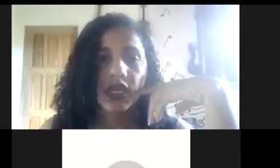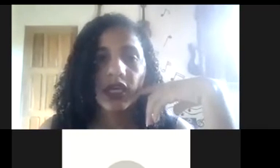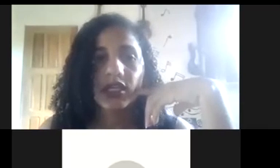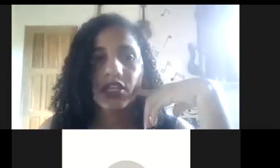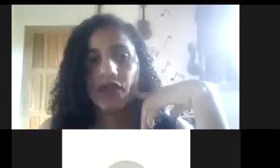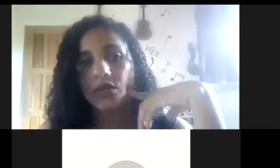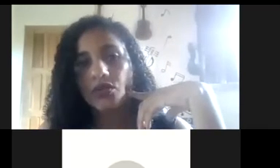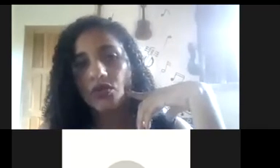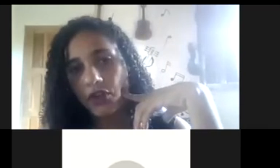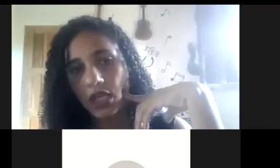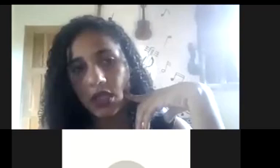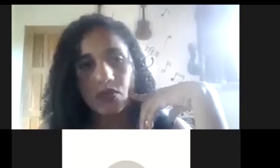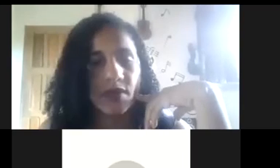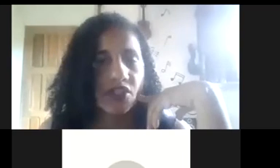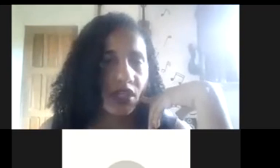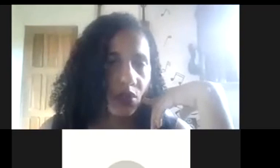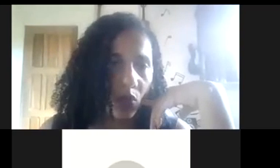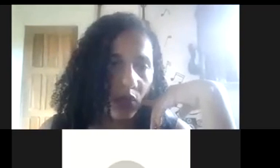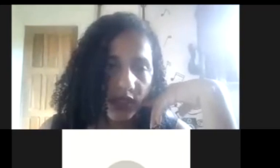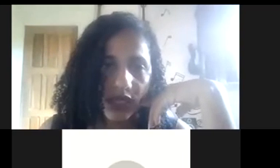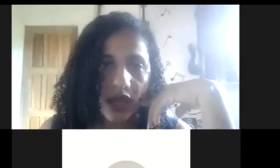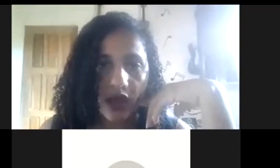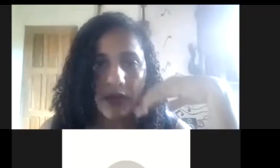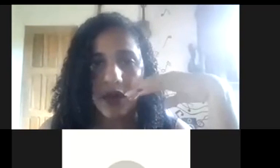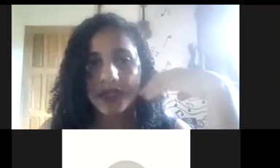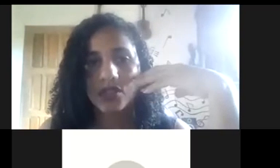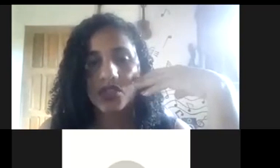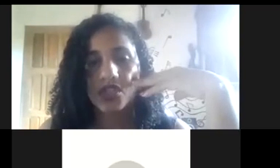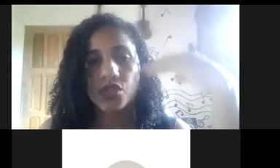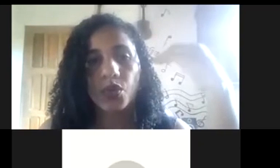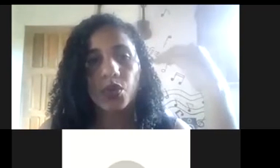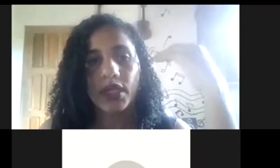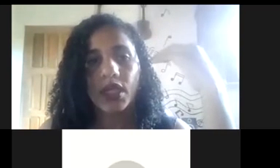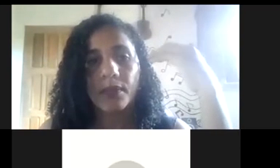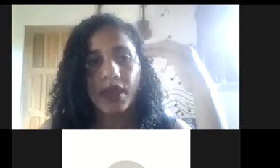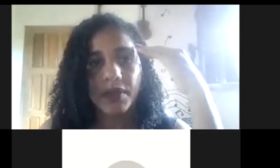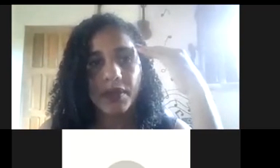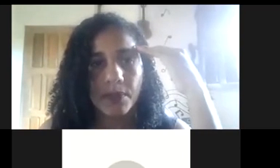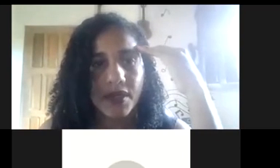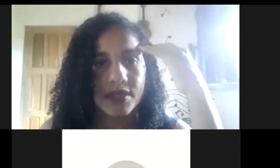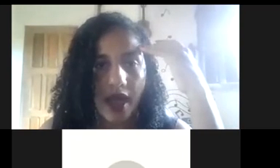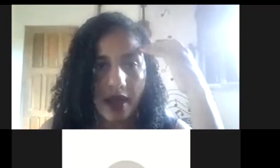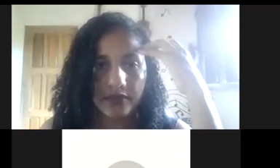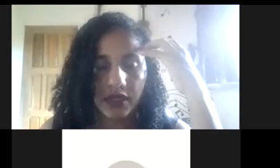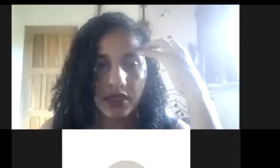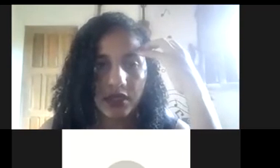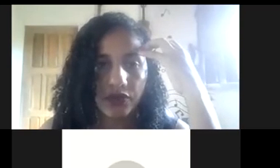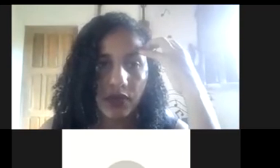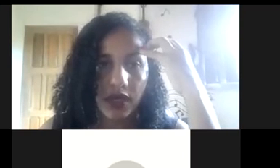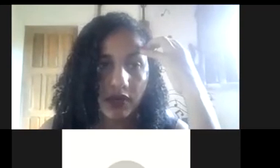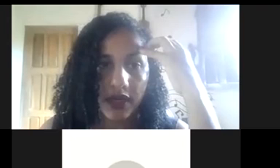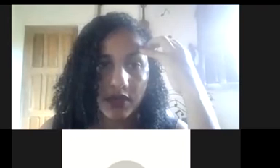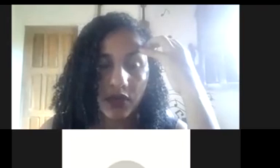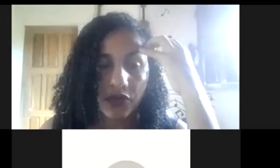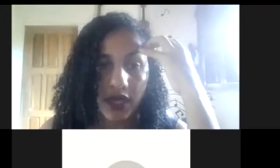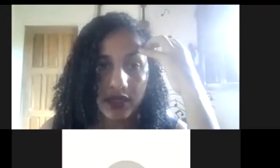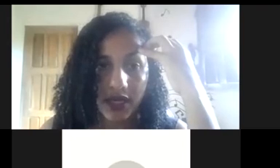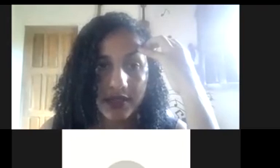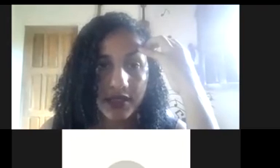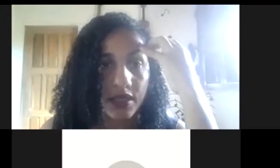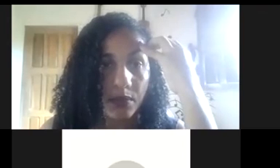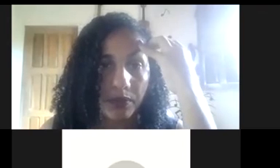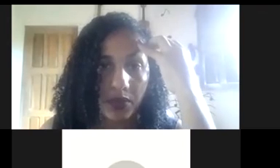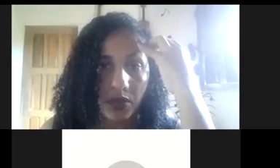isso, identificando os conflitos, mediadores, né? É uma coisa assim de estrutura também para se pensar, né? Que foi uma questão que